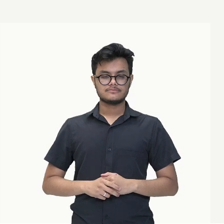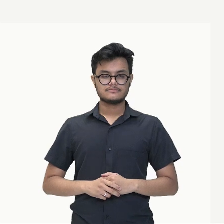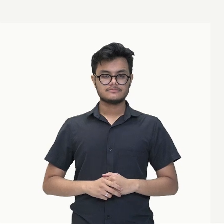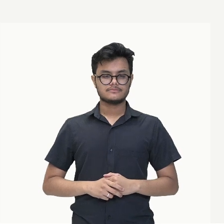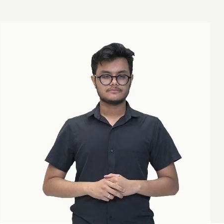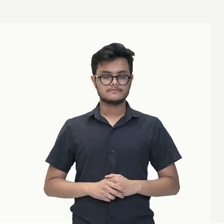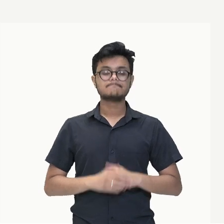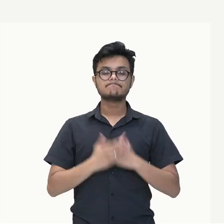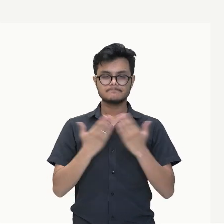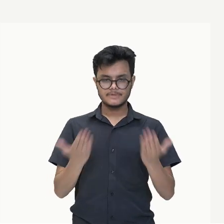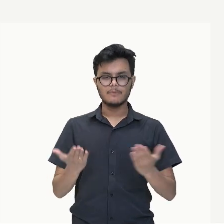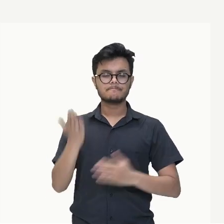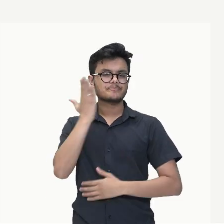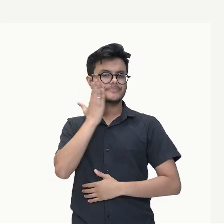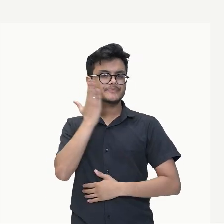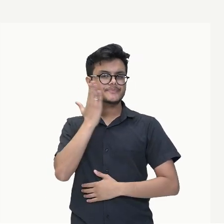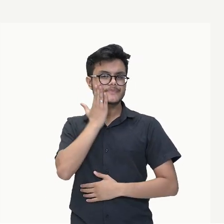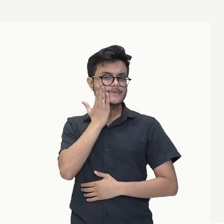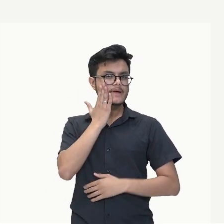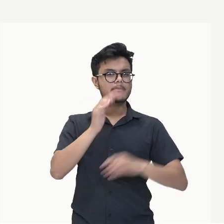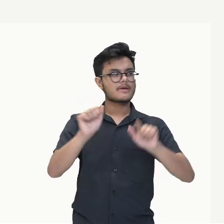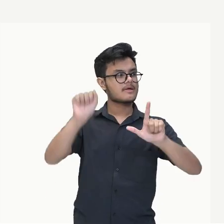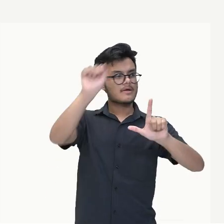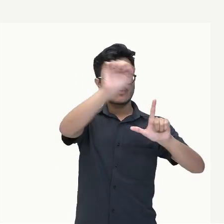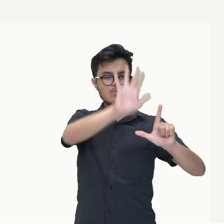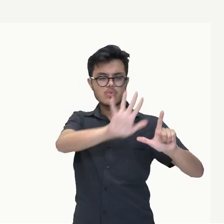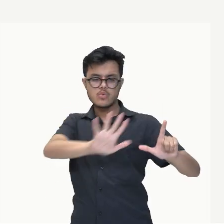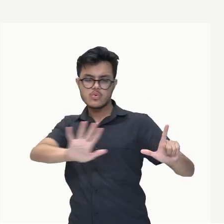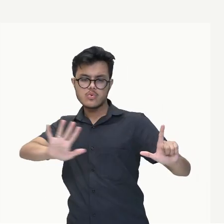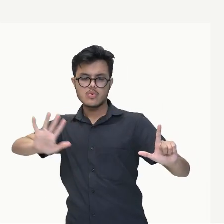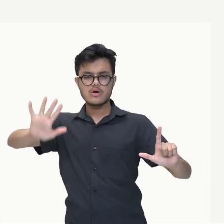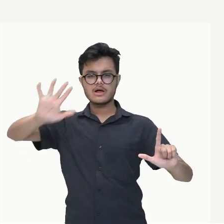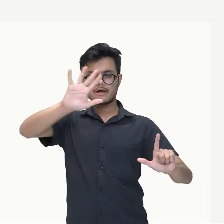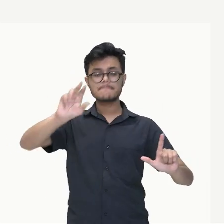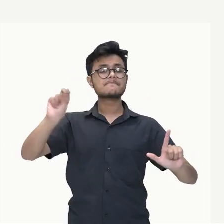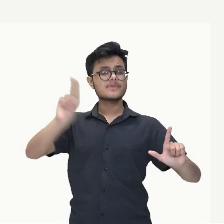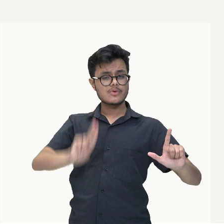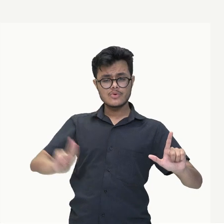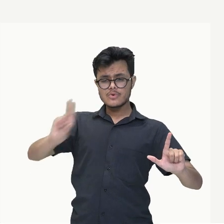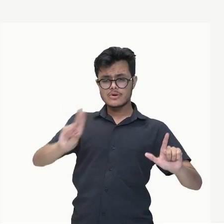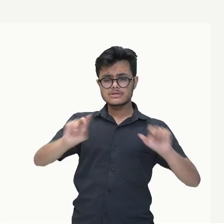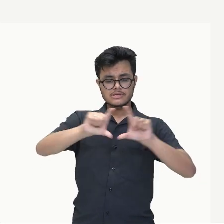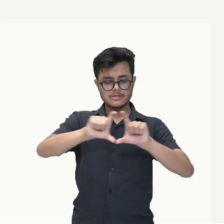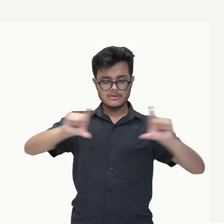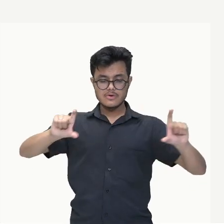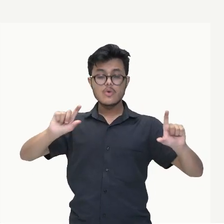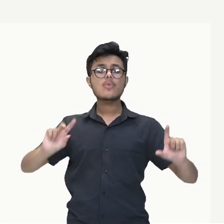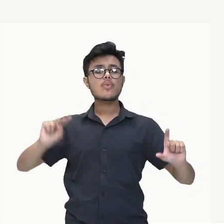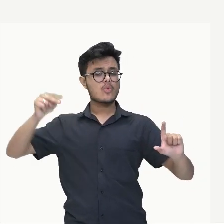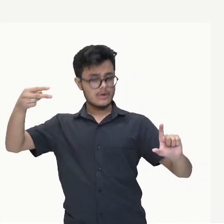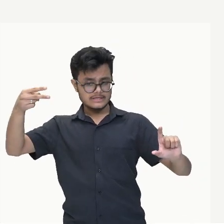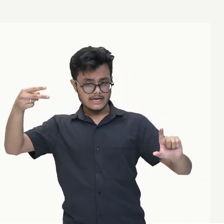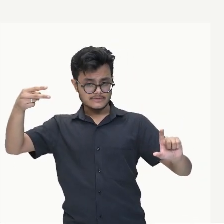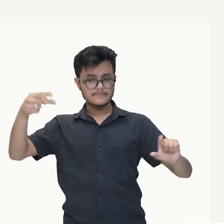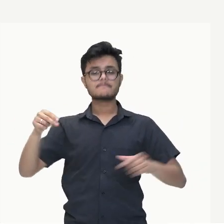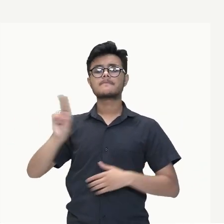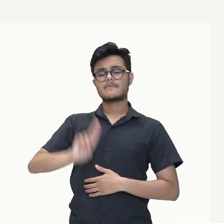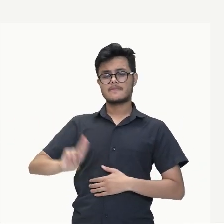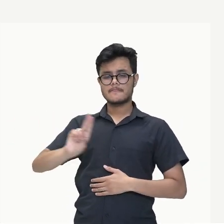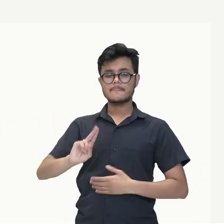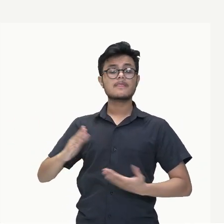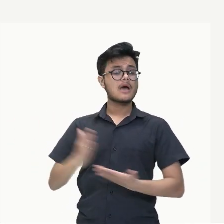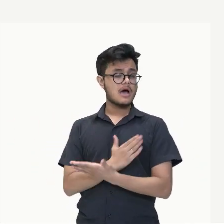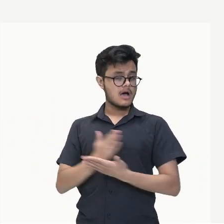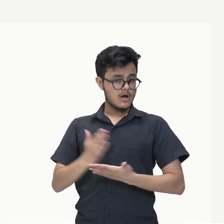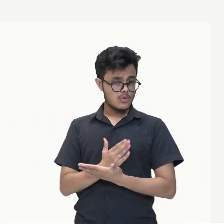Usando um plano cartesiano, podemos traçar o gráfico de uma função quadrática, considerando os pontos de